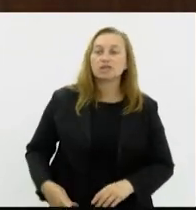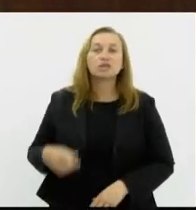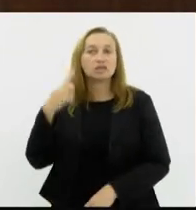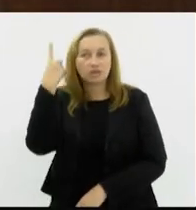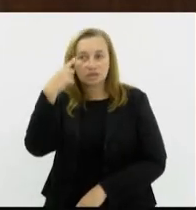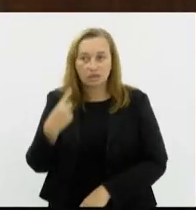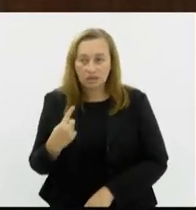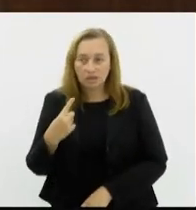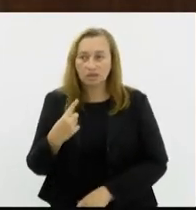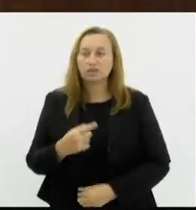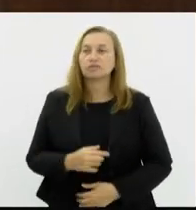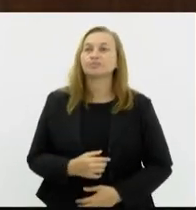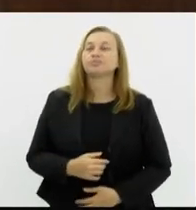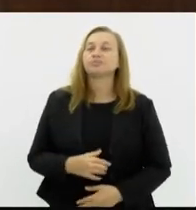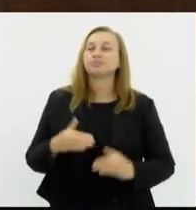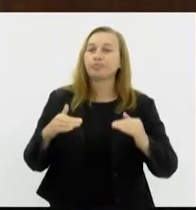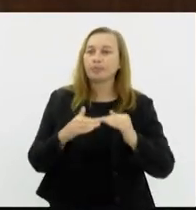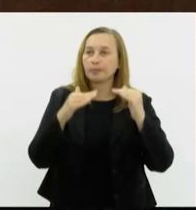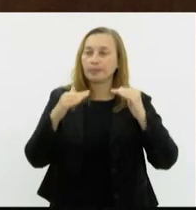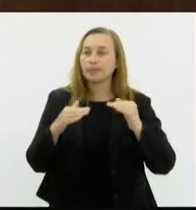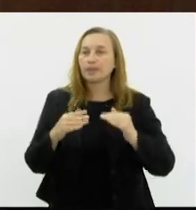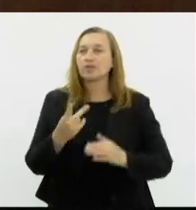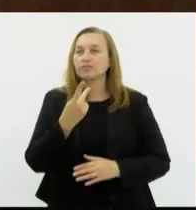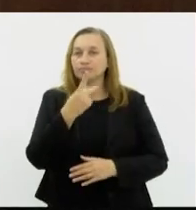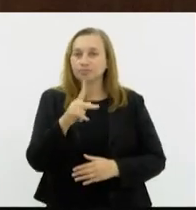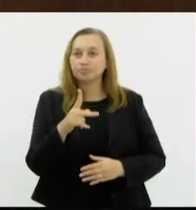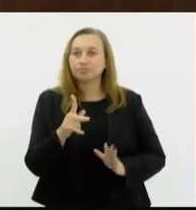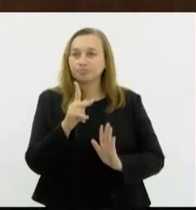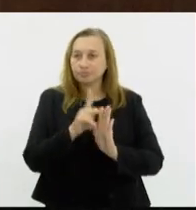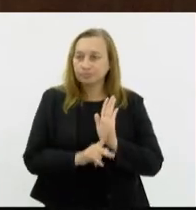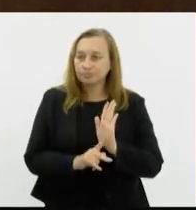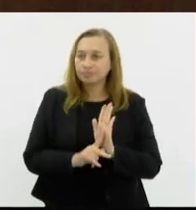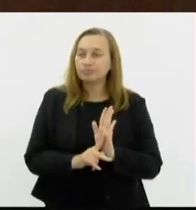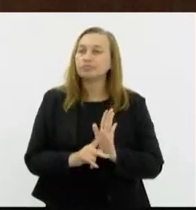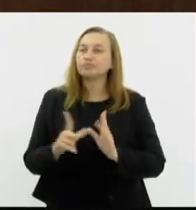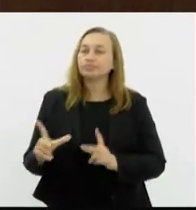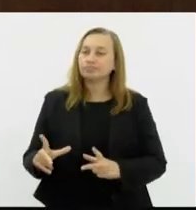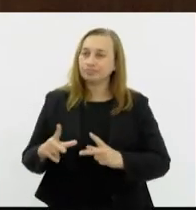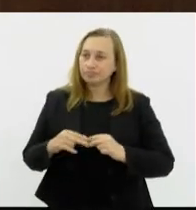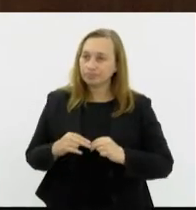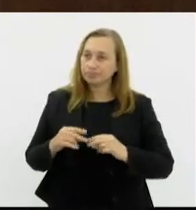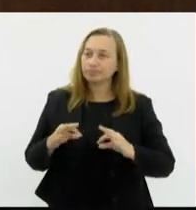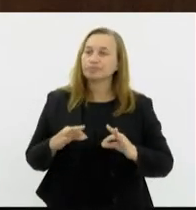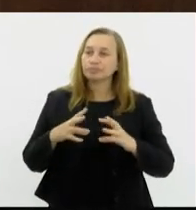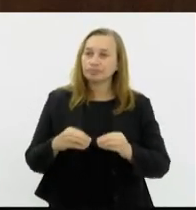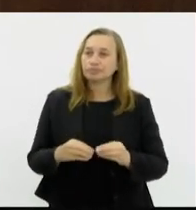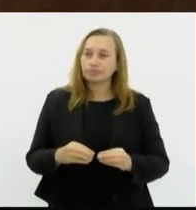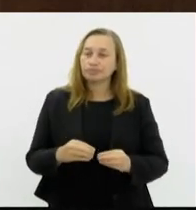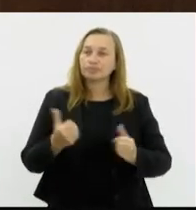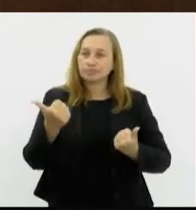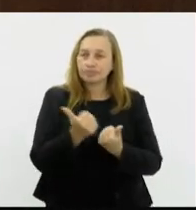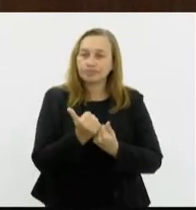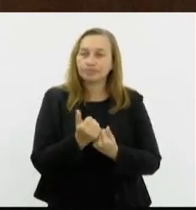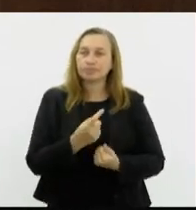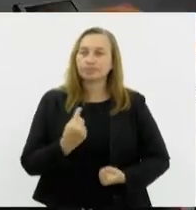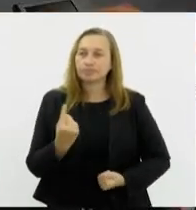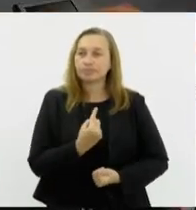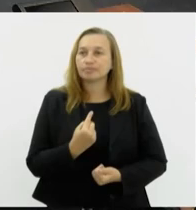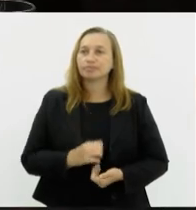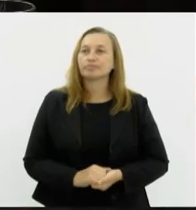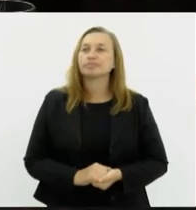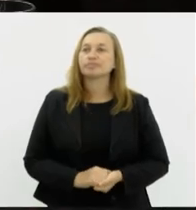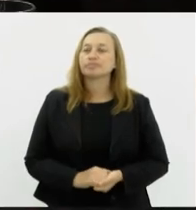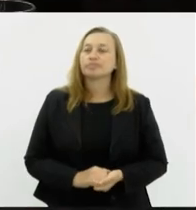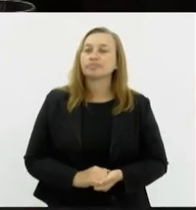Dani Monteiro, que é favorável ao seu projeto. Ela diz que o projeto merece todo o nosso apoio. Para